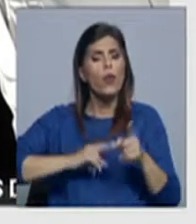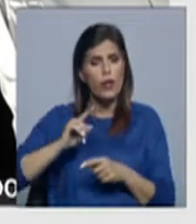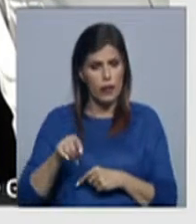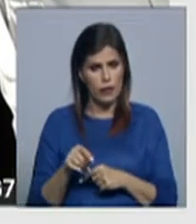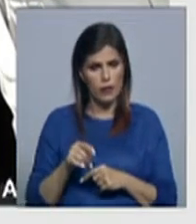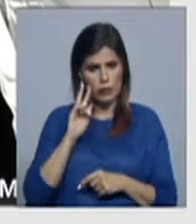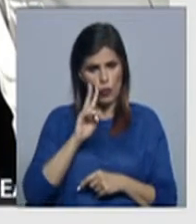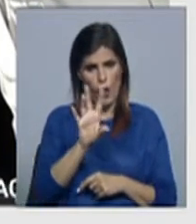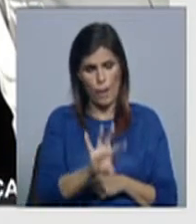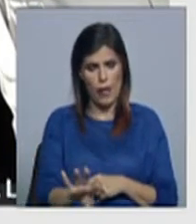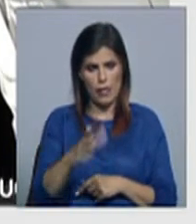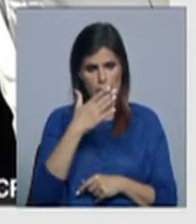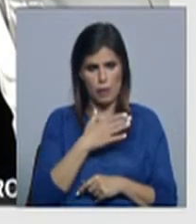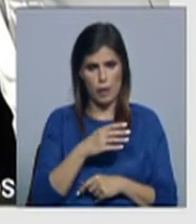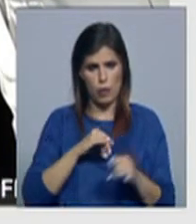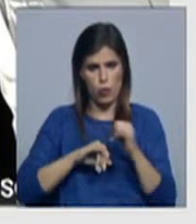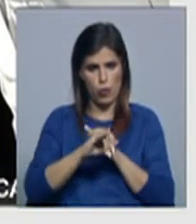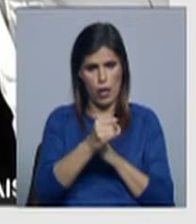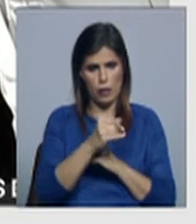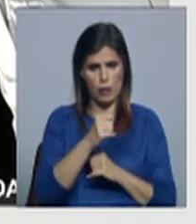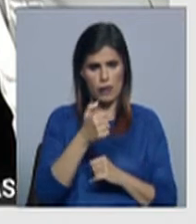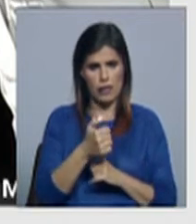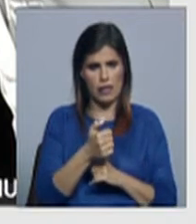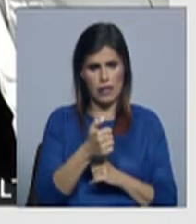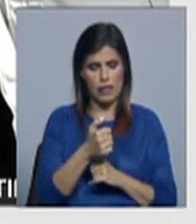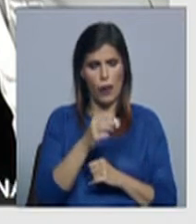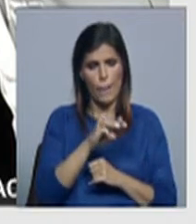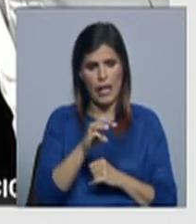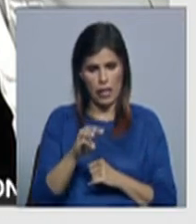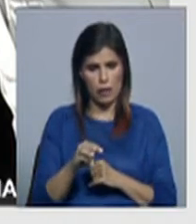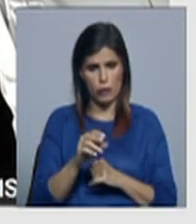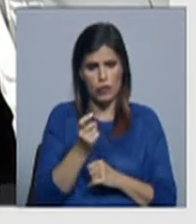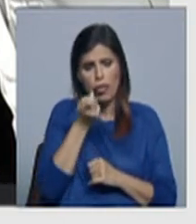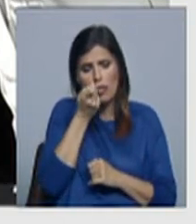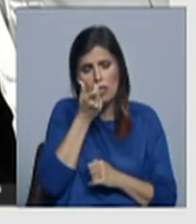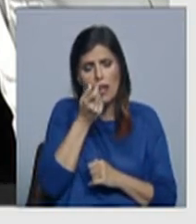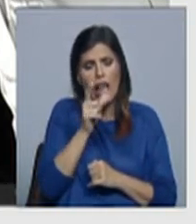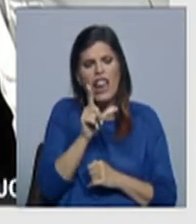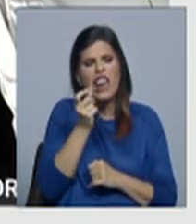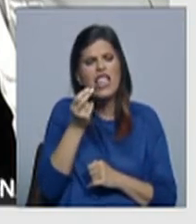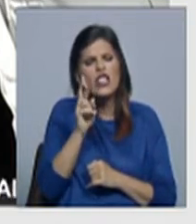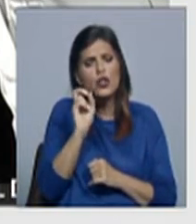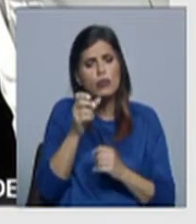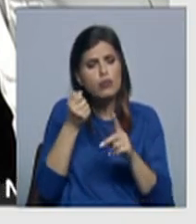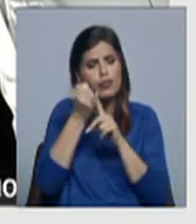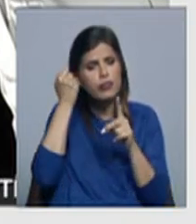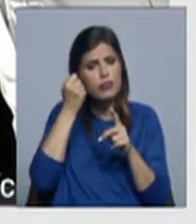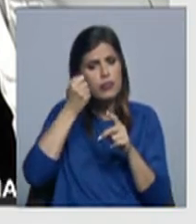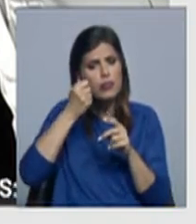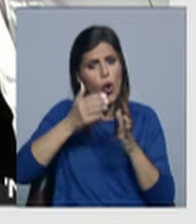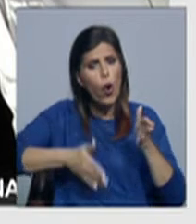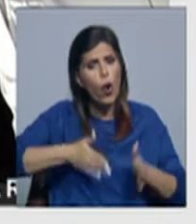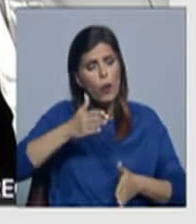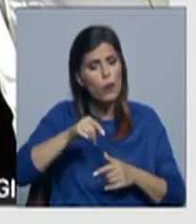imagem da semana. Olha, aquele buraco tem cerca de 5 milímetros. Foi um pedacinho de lixo espacial que chocou com o braço robótico da